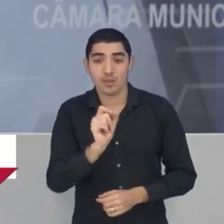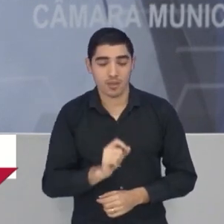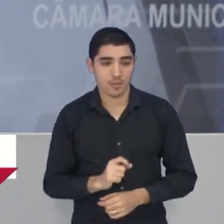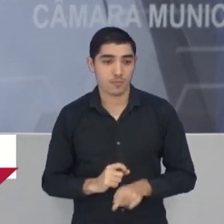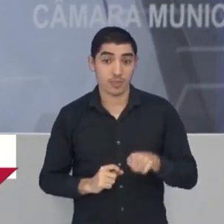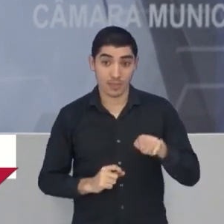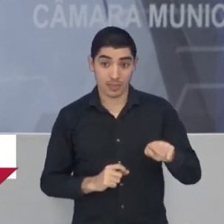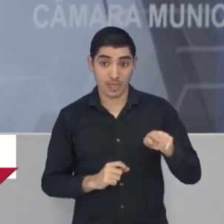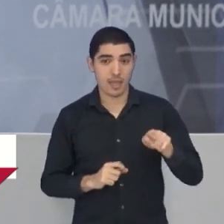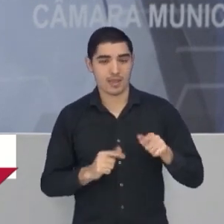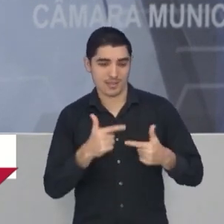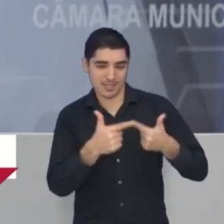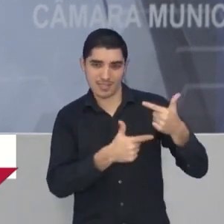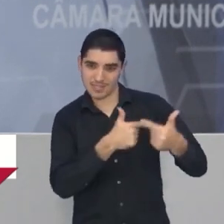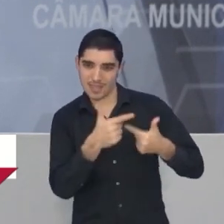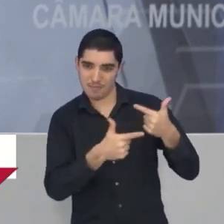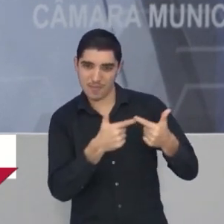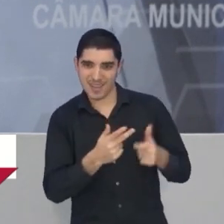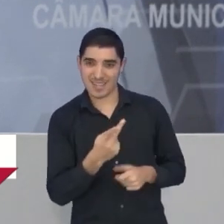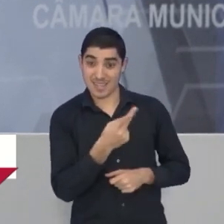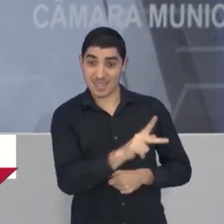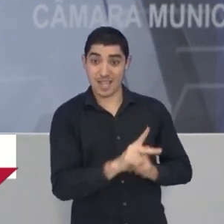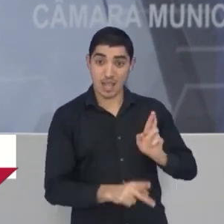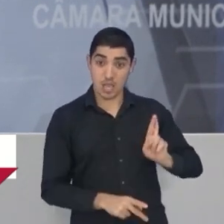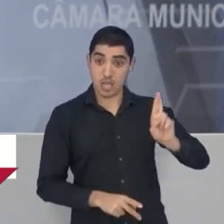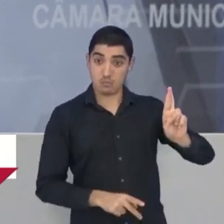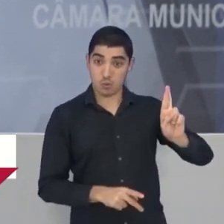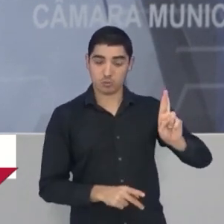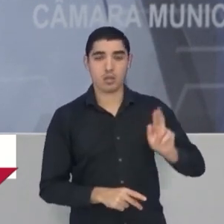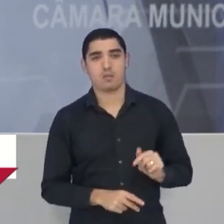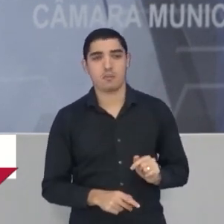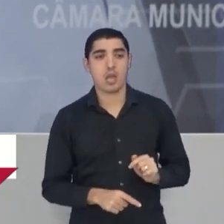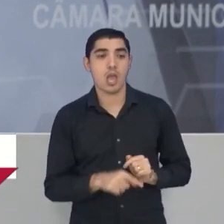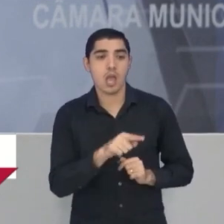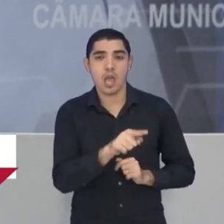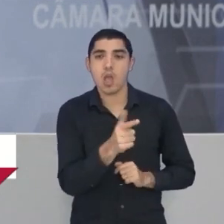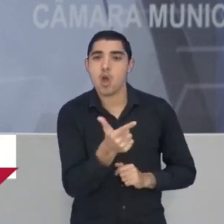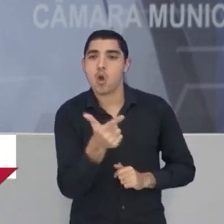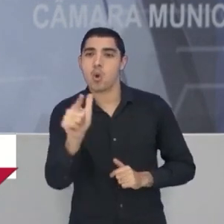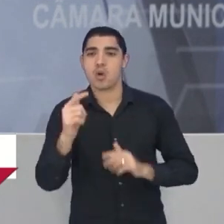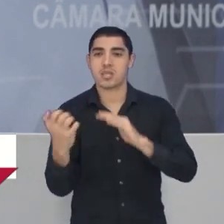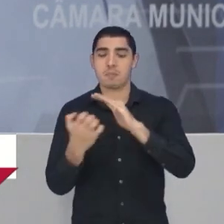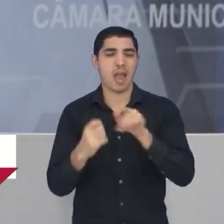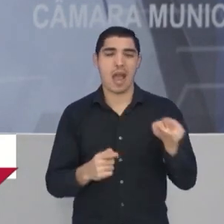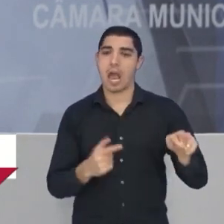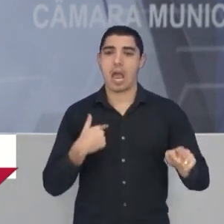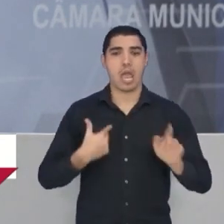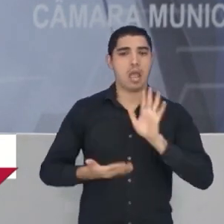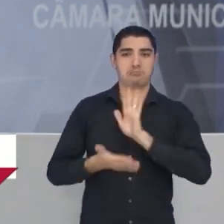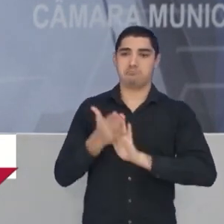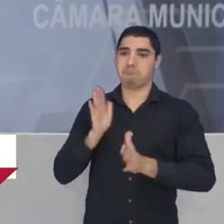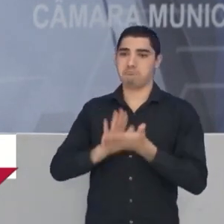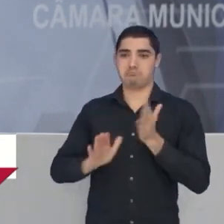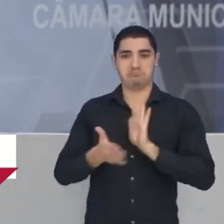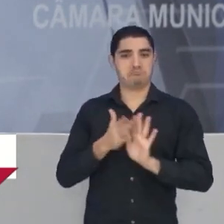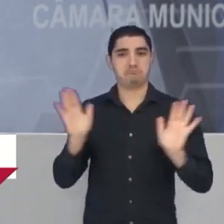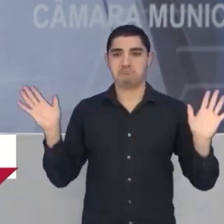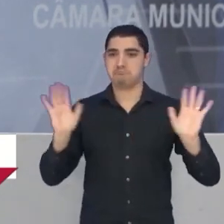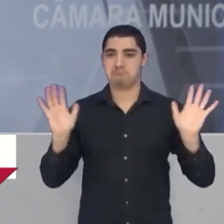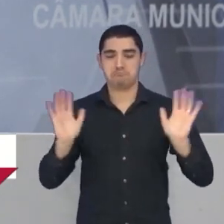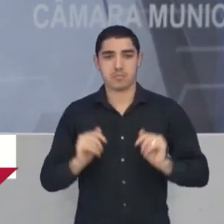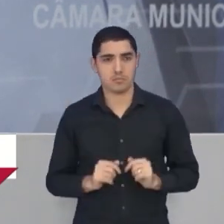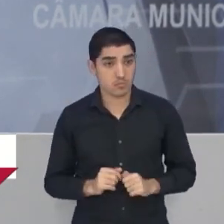a execução desse serviços paraas organizações sociais e lavar as mãos que é o que a gente tem observado